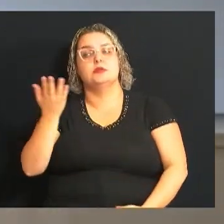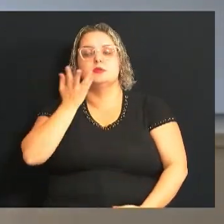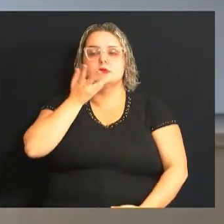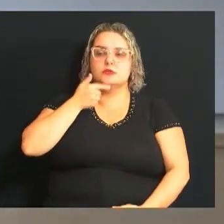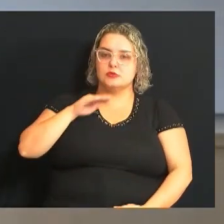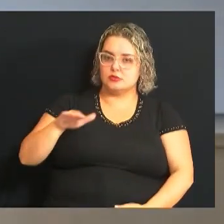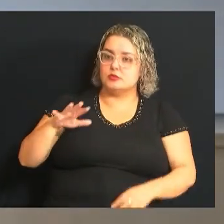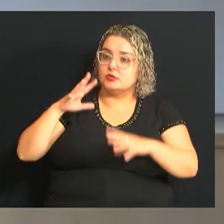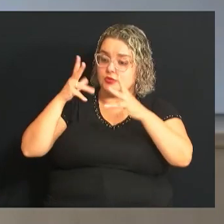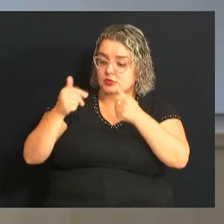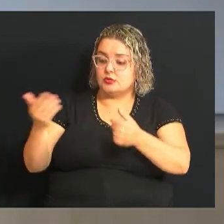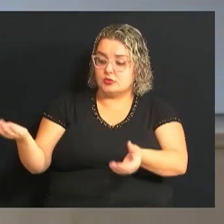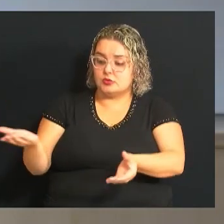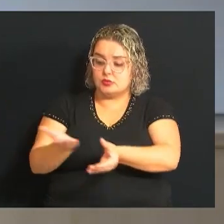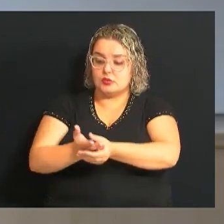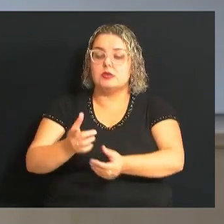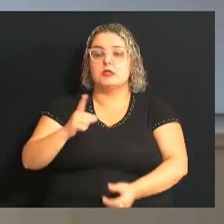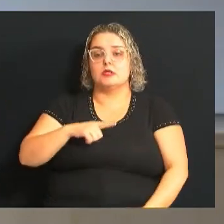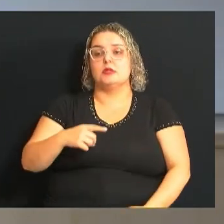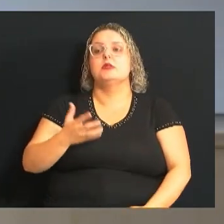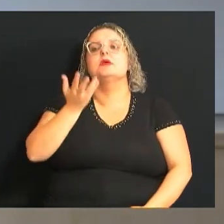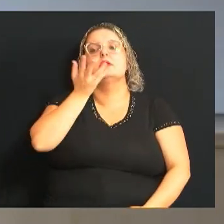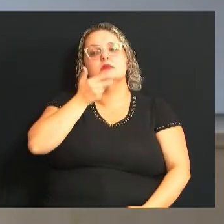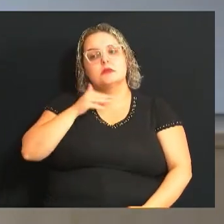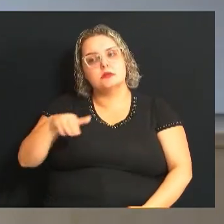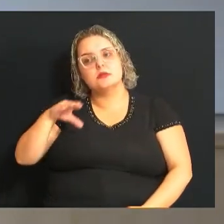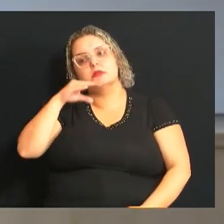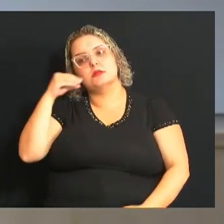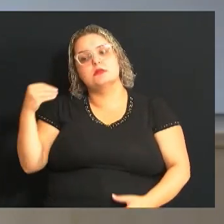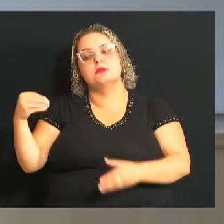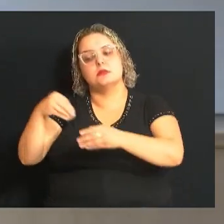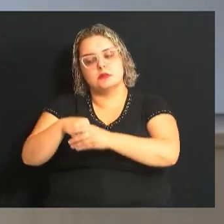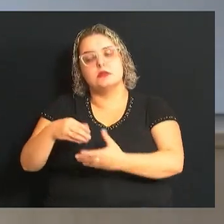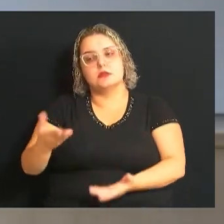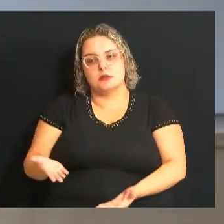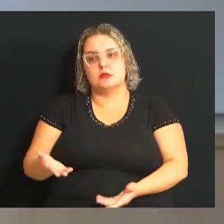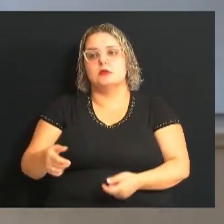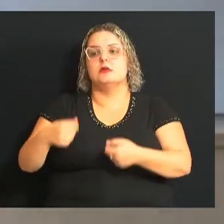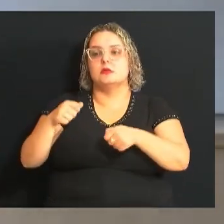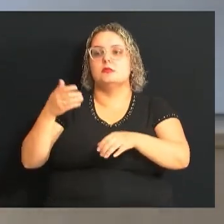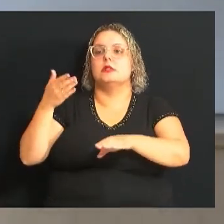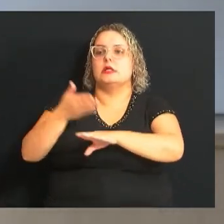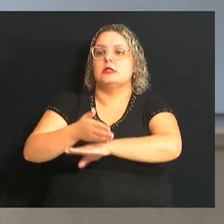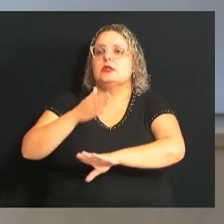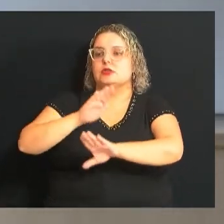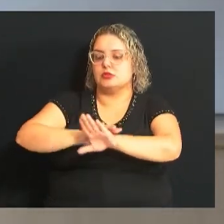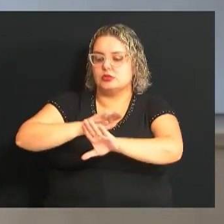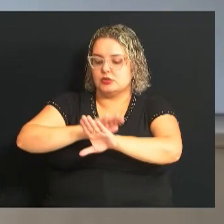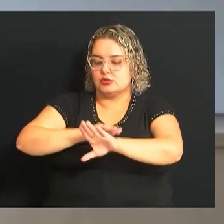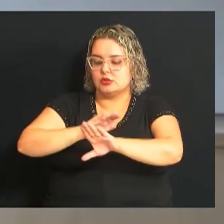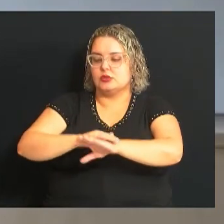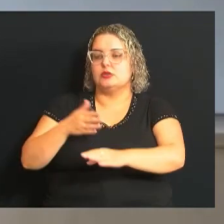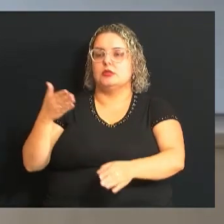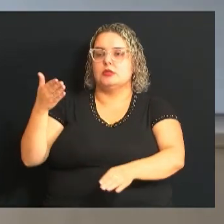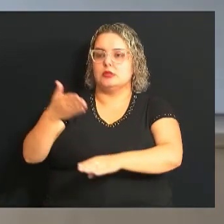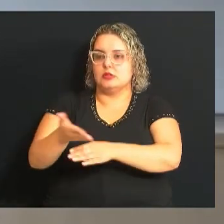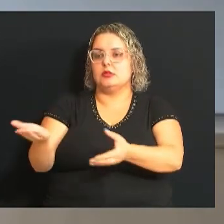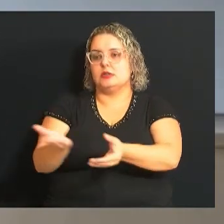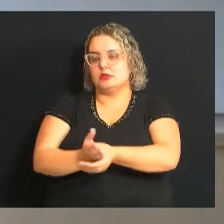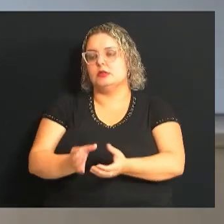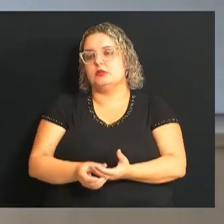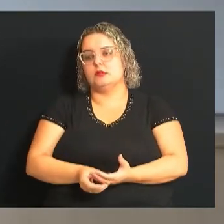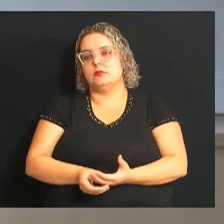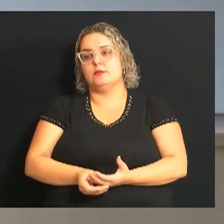todo processo que envolve criança e adolescente, essa criança e adolescente tem que ser parte ativa desse processo. Então, essa